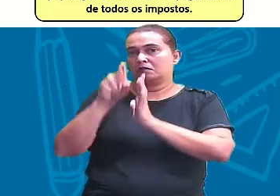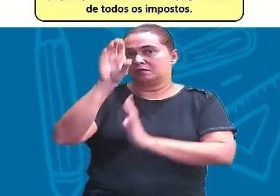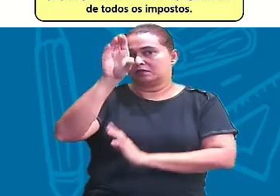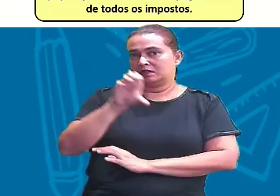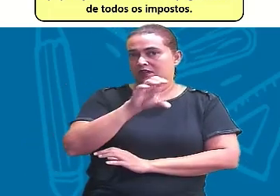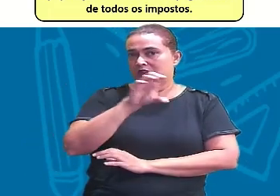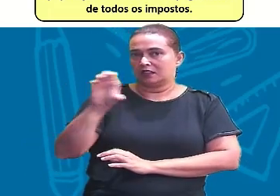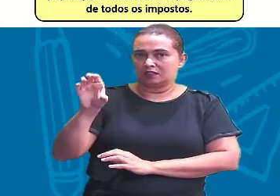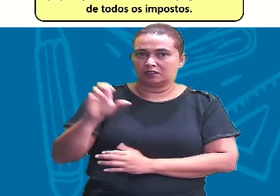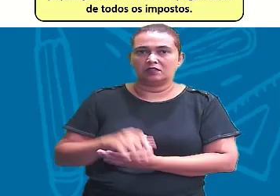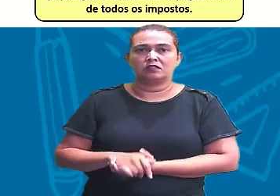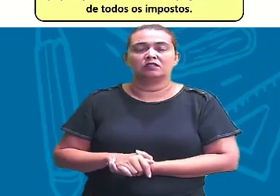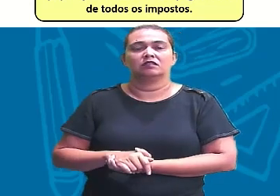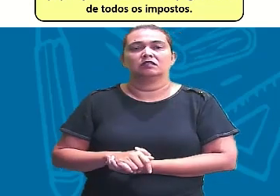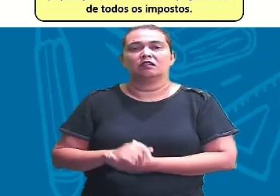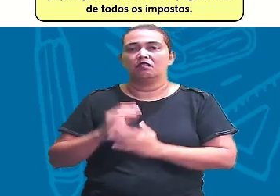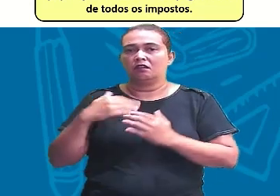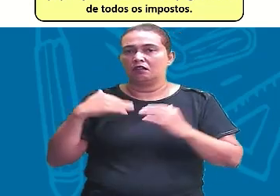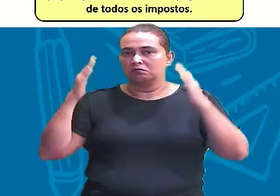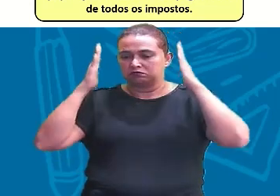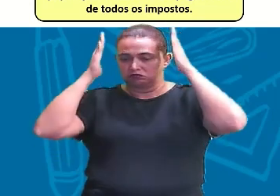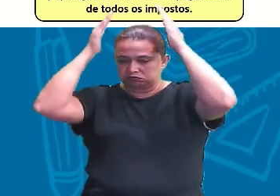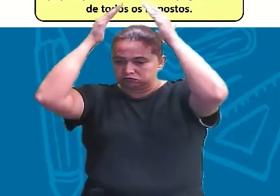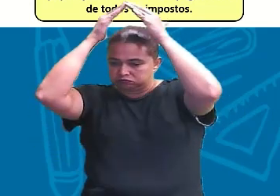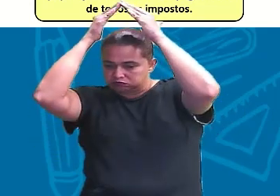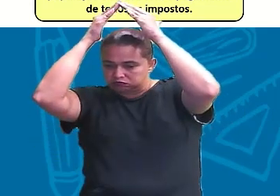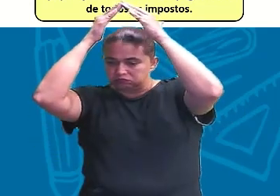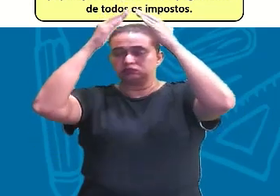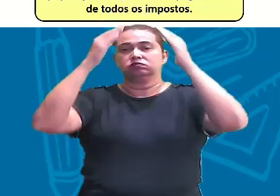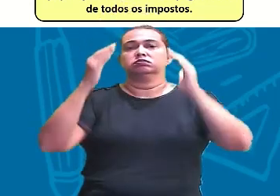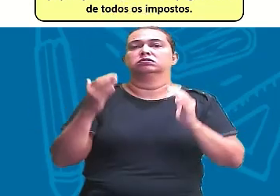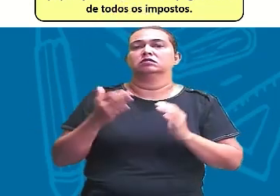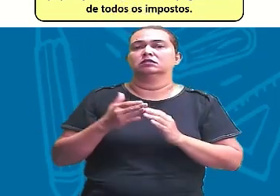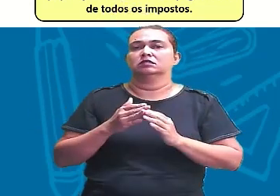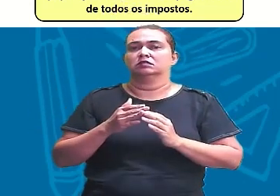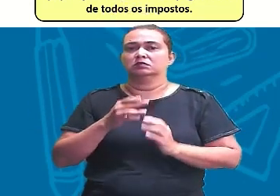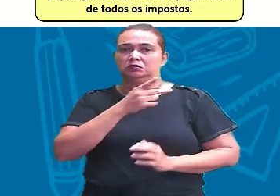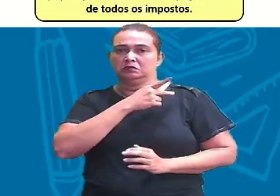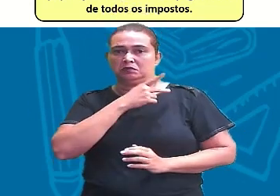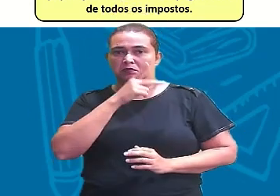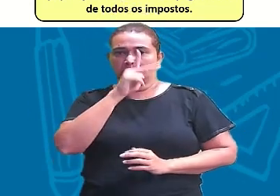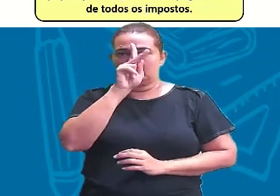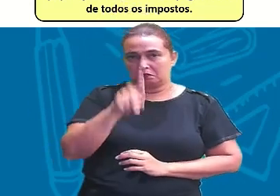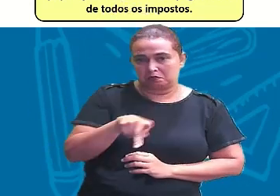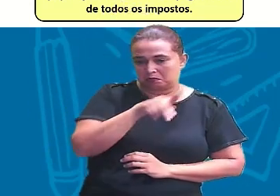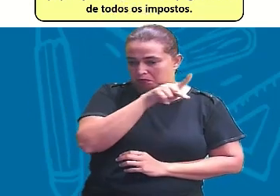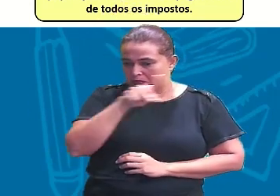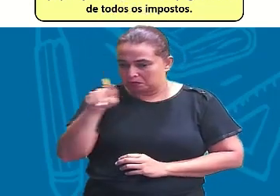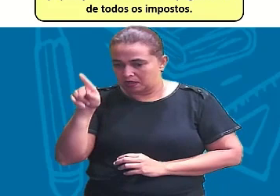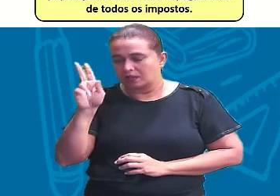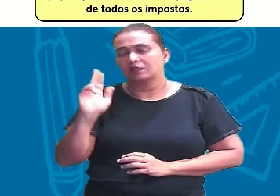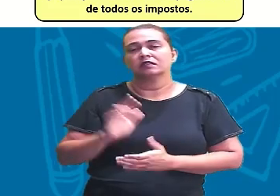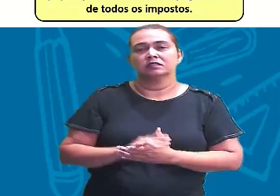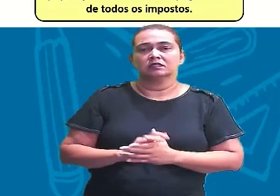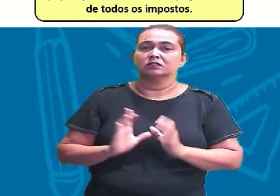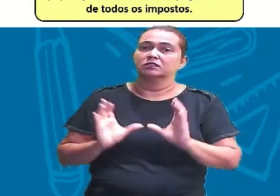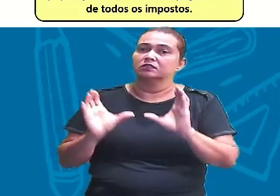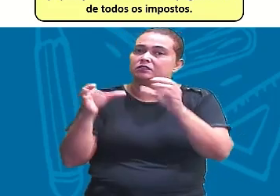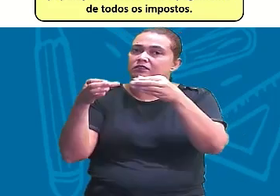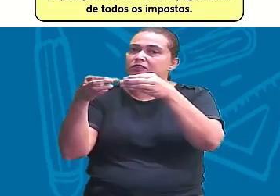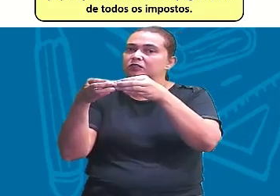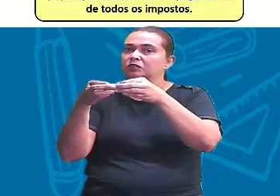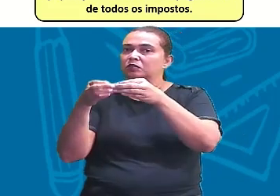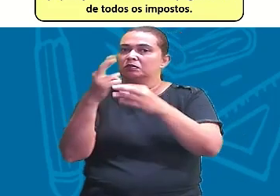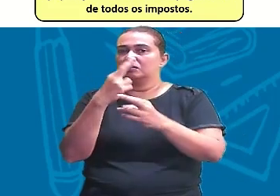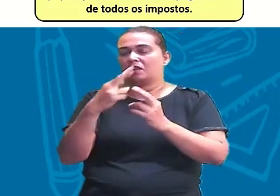eram os bispos, os cardeais, tá? Que comandavam a Igreja Católica dentro da França. Perceba, galera,